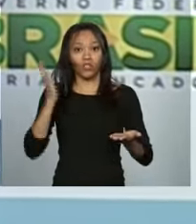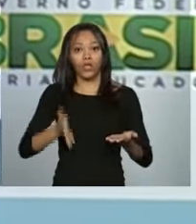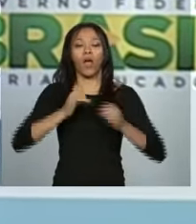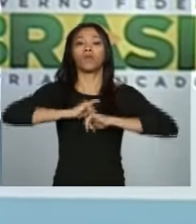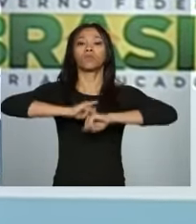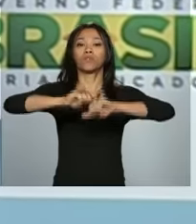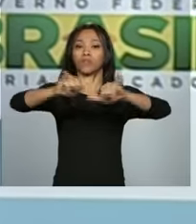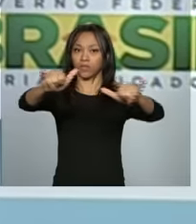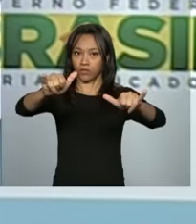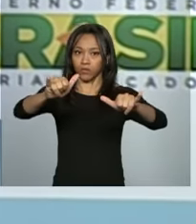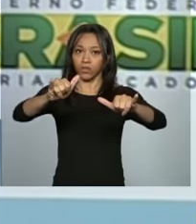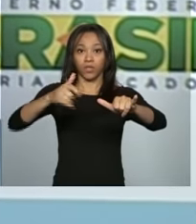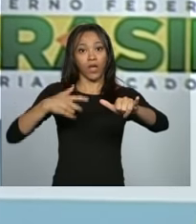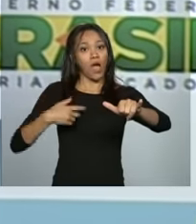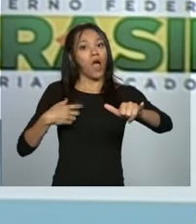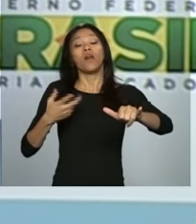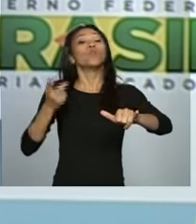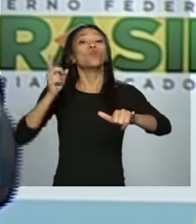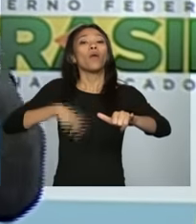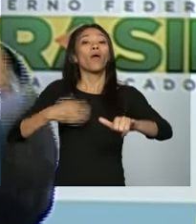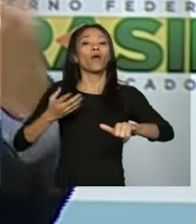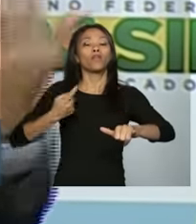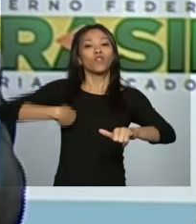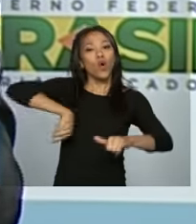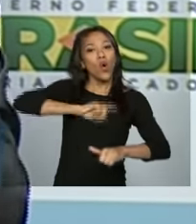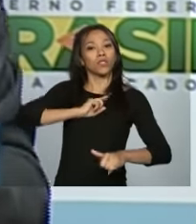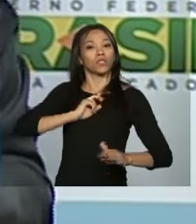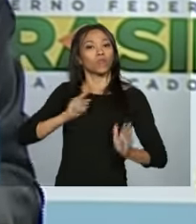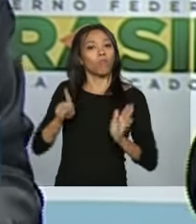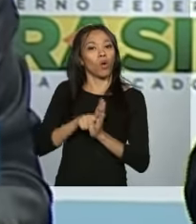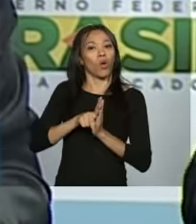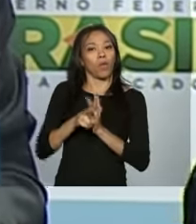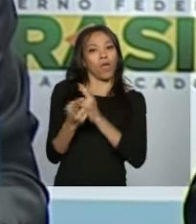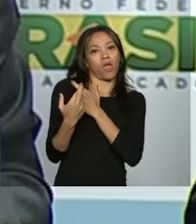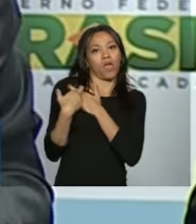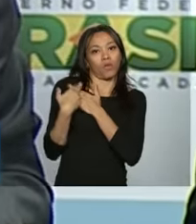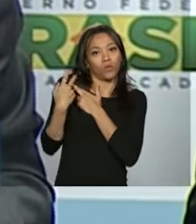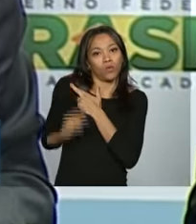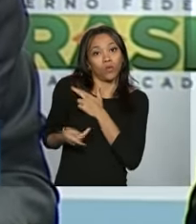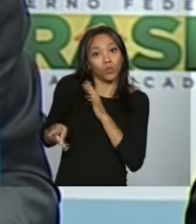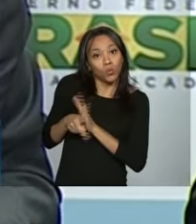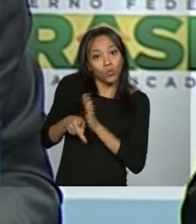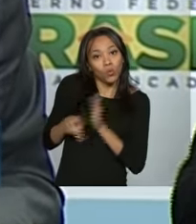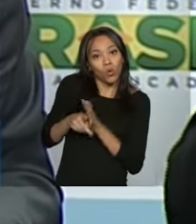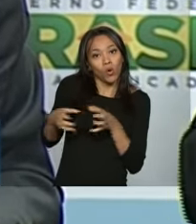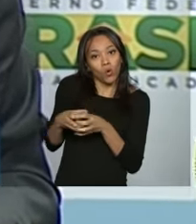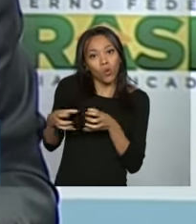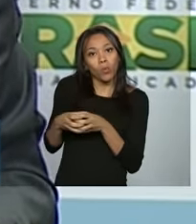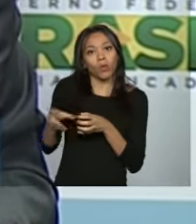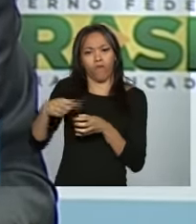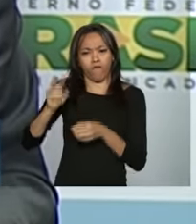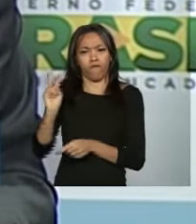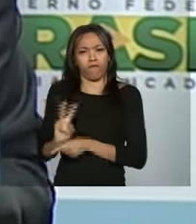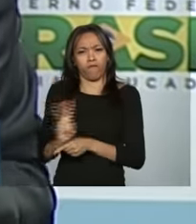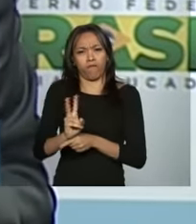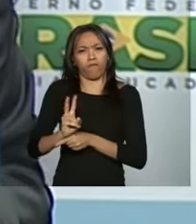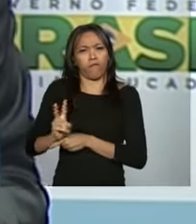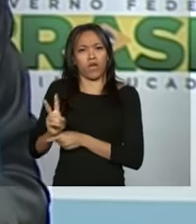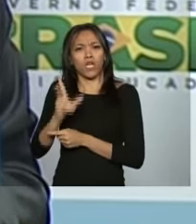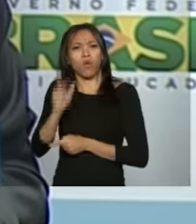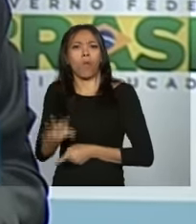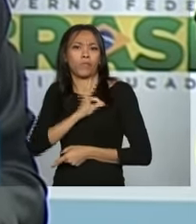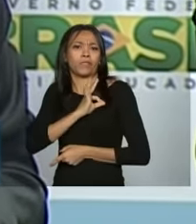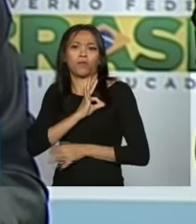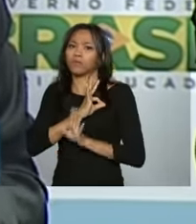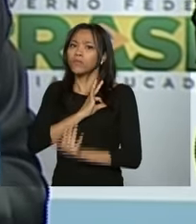disse nós não nos tomamos como Nossa responsabilidade do grupo fazer a investigação e a fiscalização de casos Nós deixamos